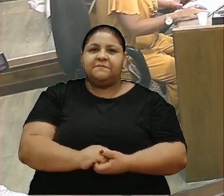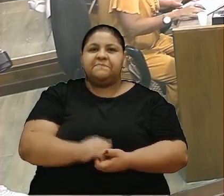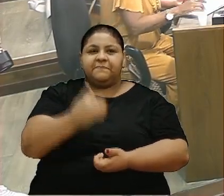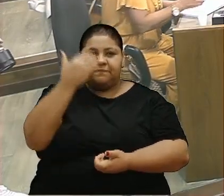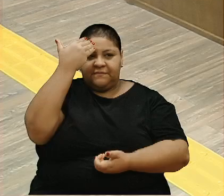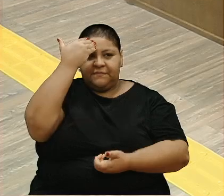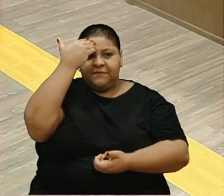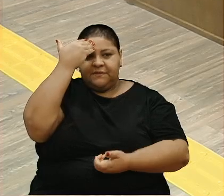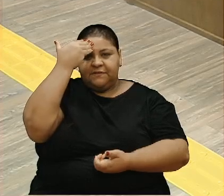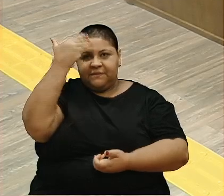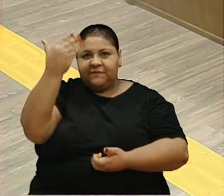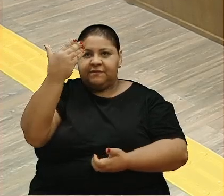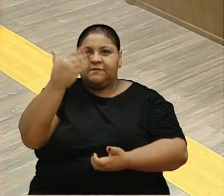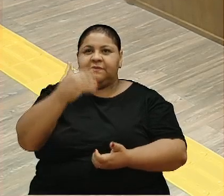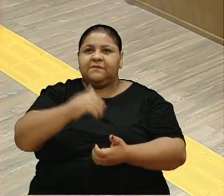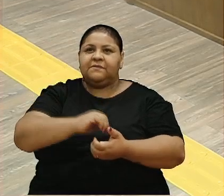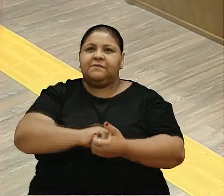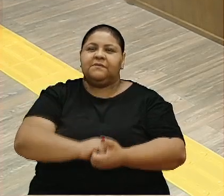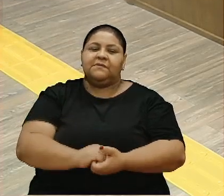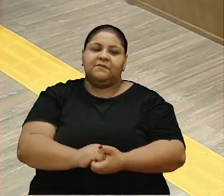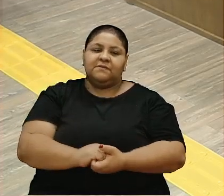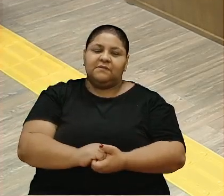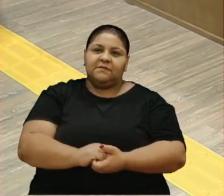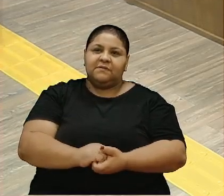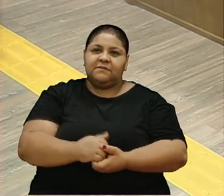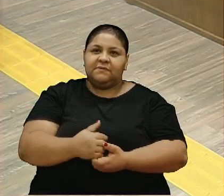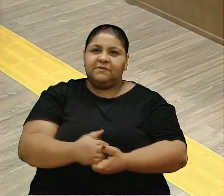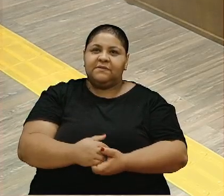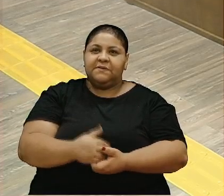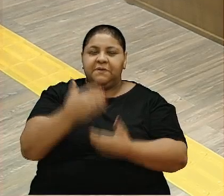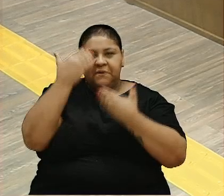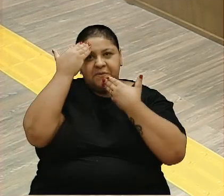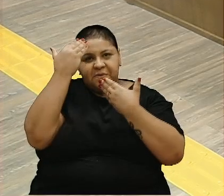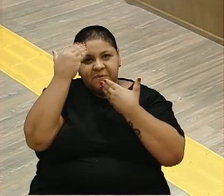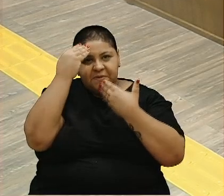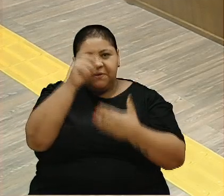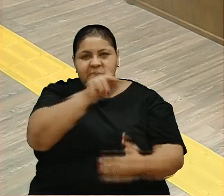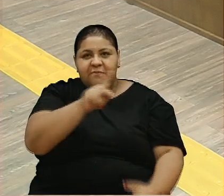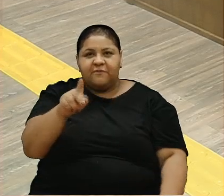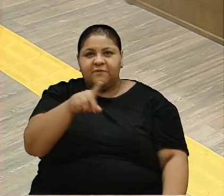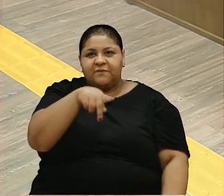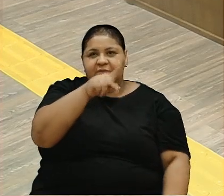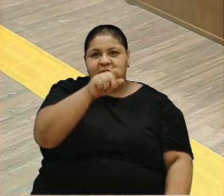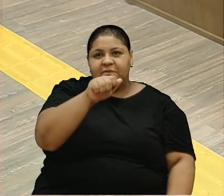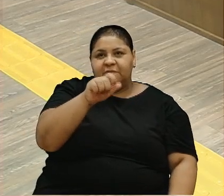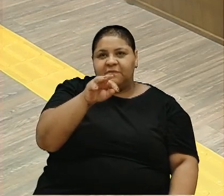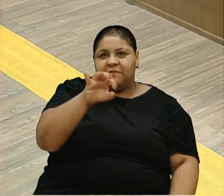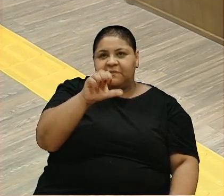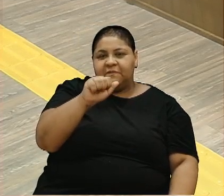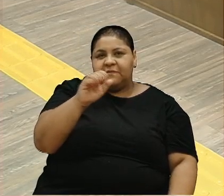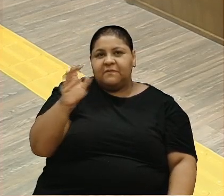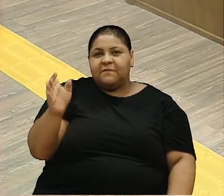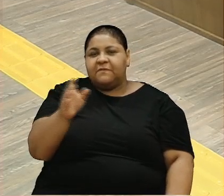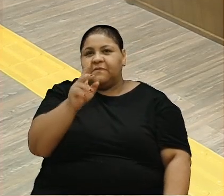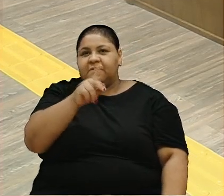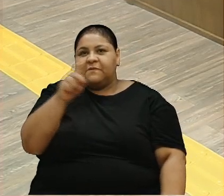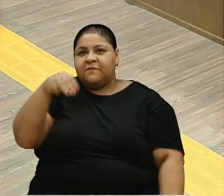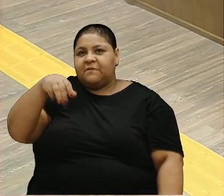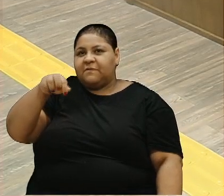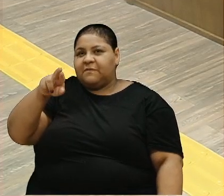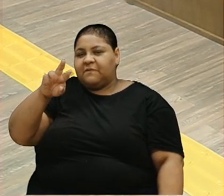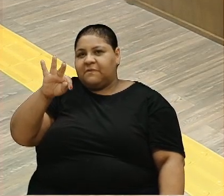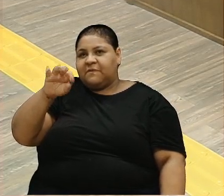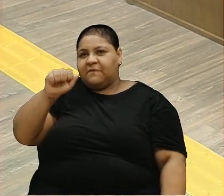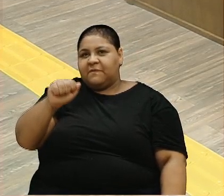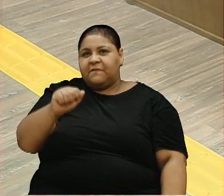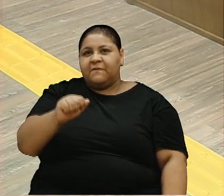Obrigado, professora Kátia, professora Marta. Marta, vereador Daniel Santos, líder do governo, diga ao prefeito Adiló